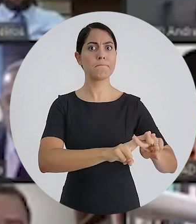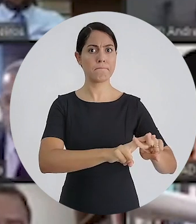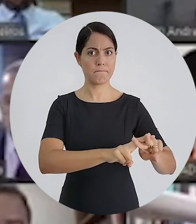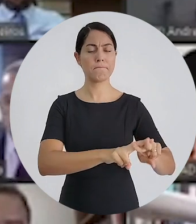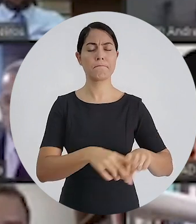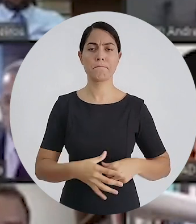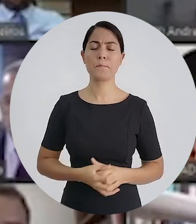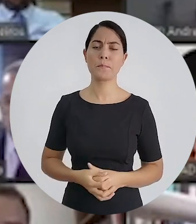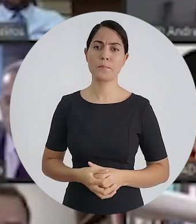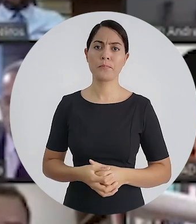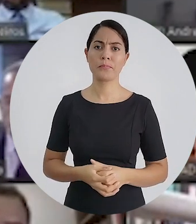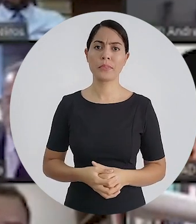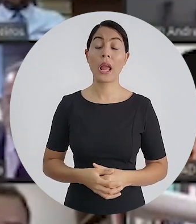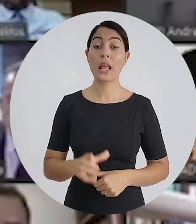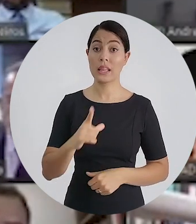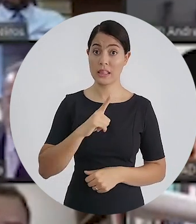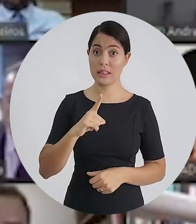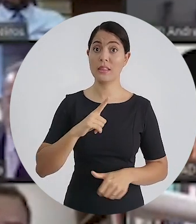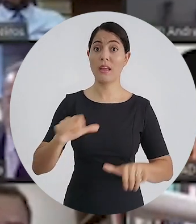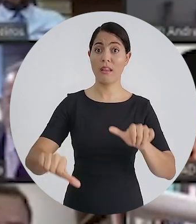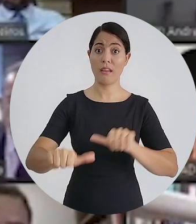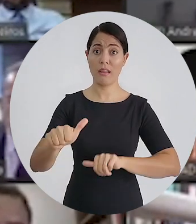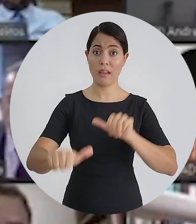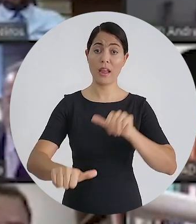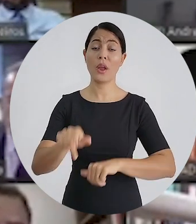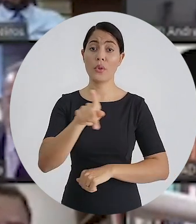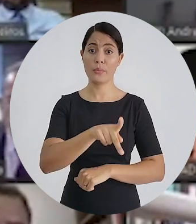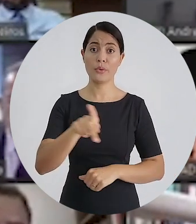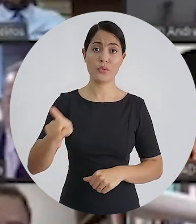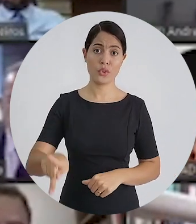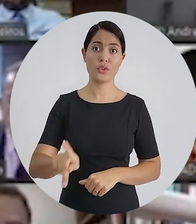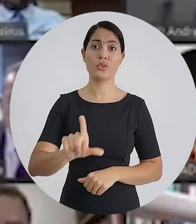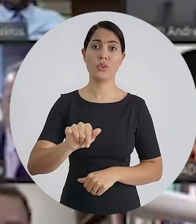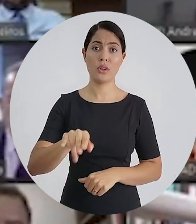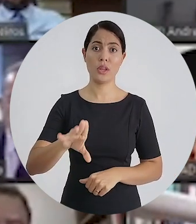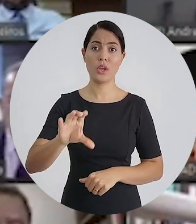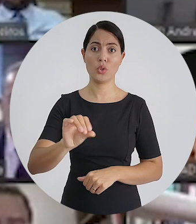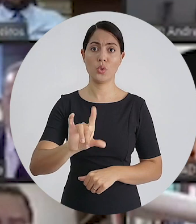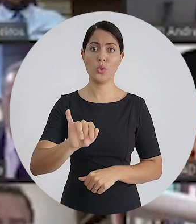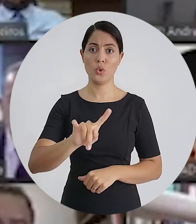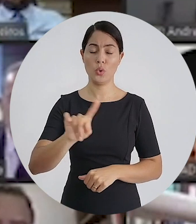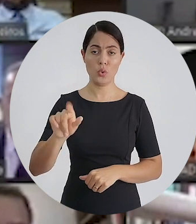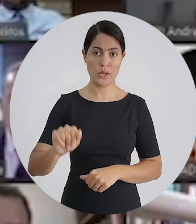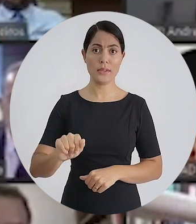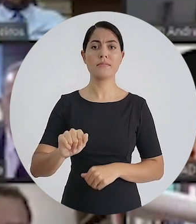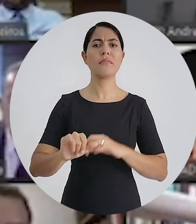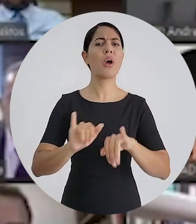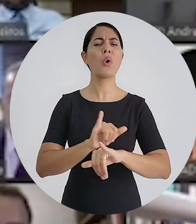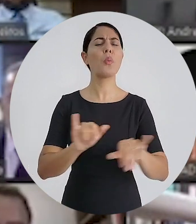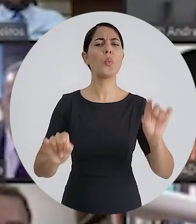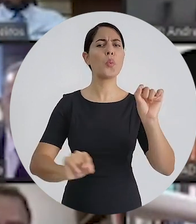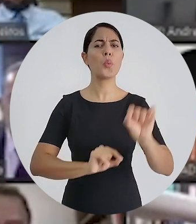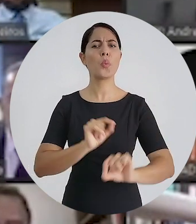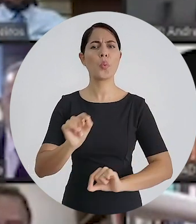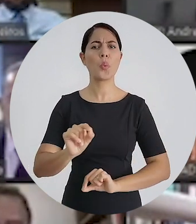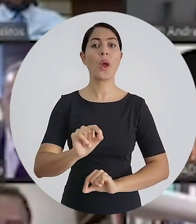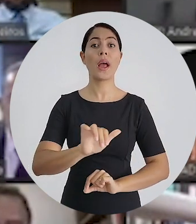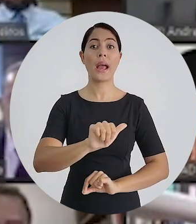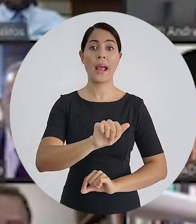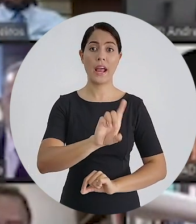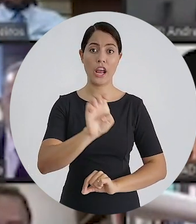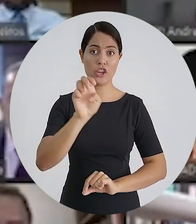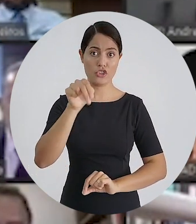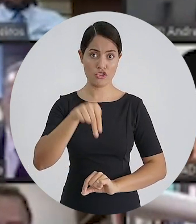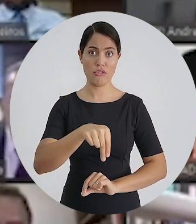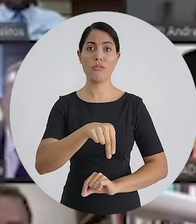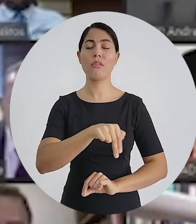Estudos Constitucionais, lastreada em minucioso e percussiente parecer da lavra do professor Lênio Luiz Streck, opinou pela propositura de